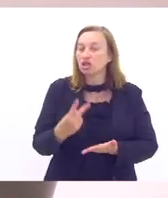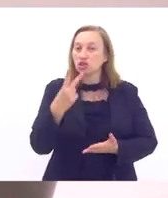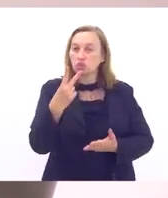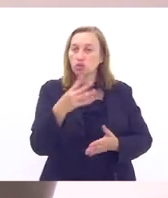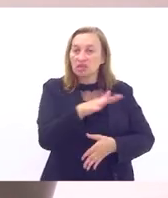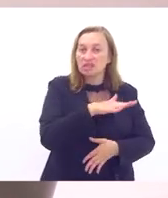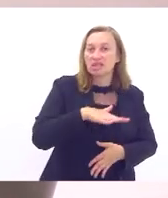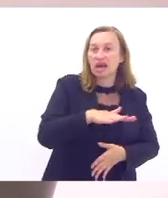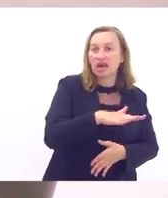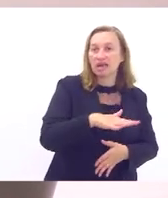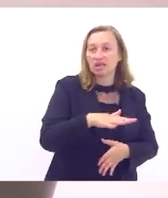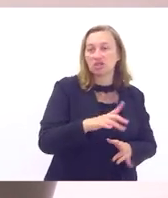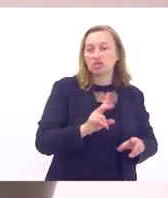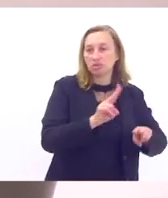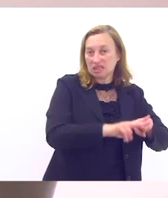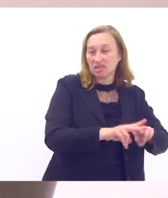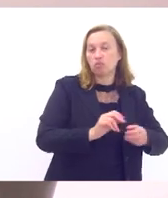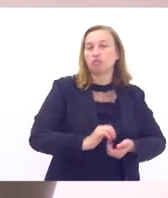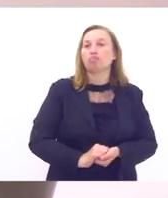unidades prisionais